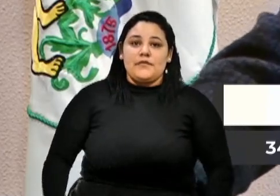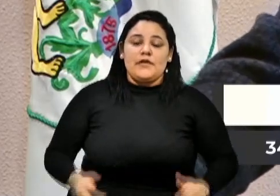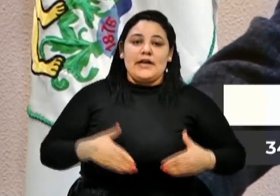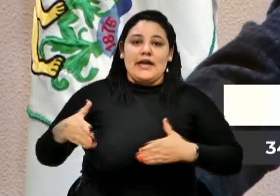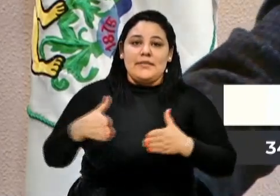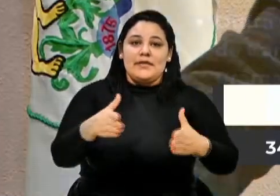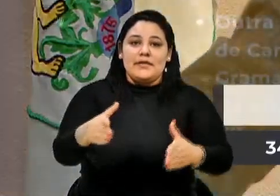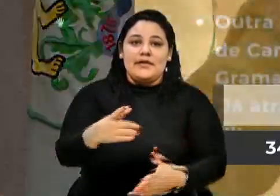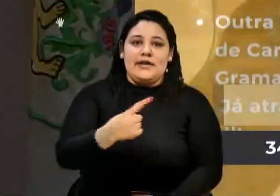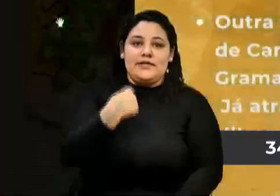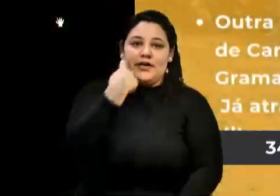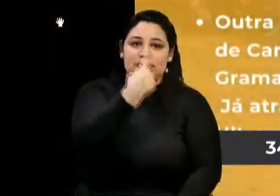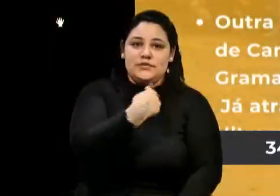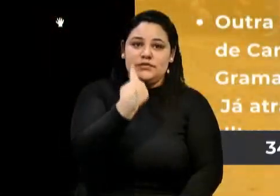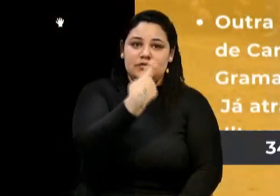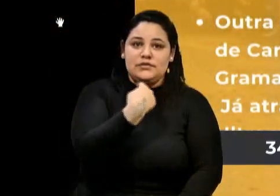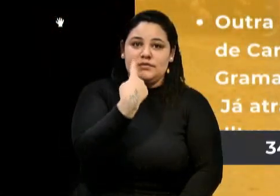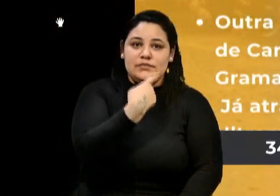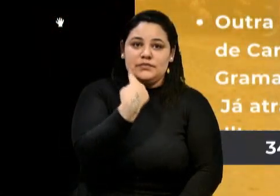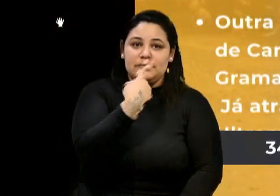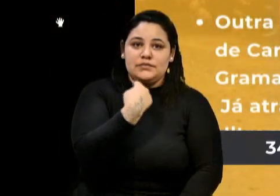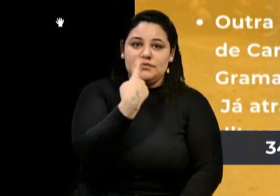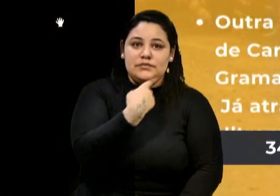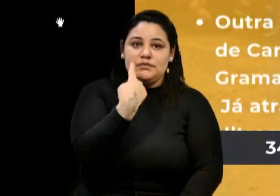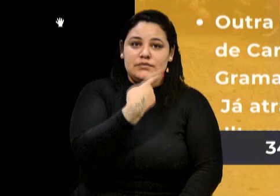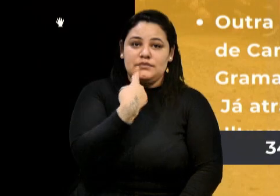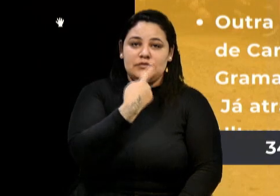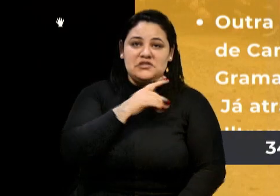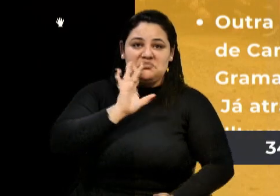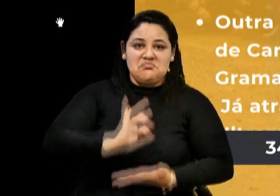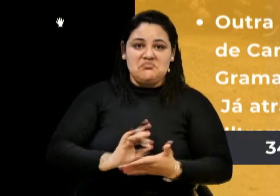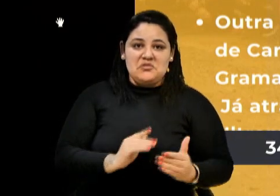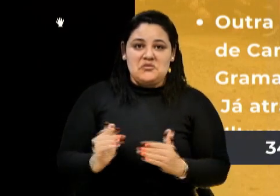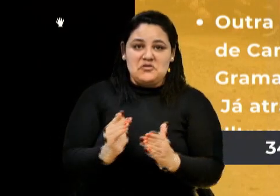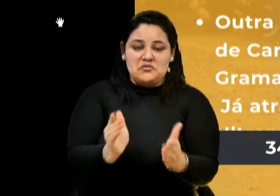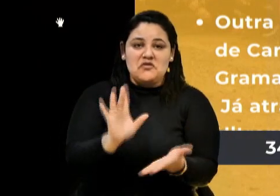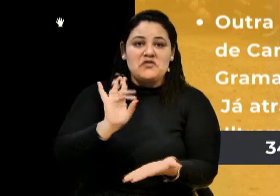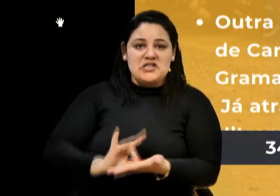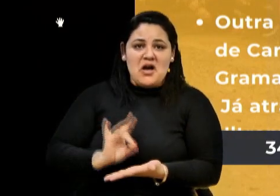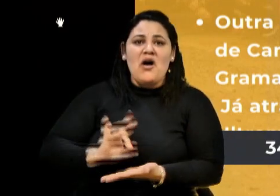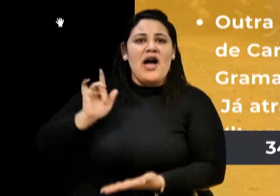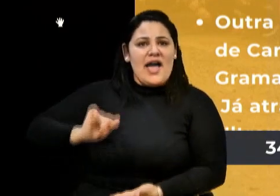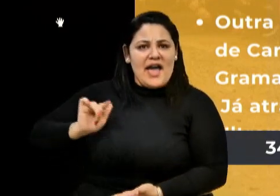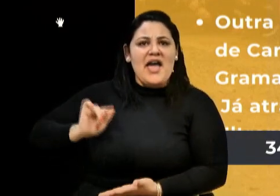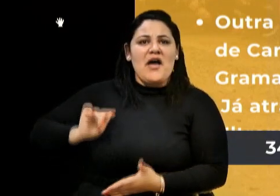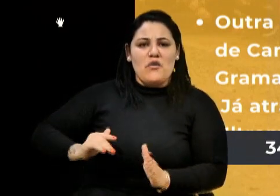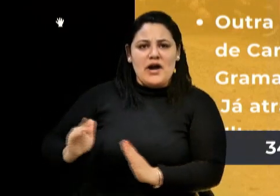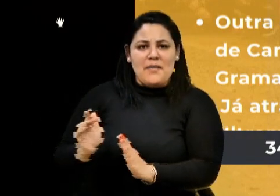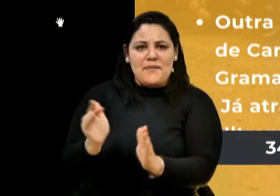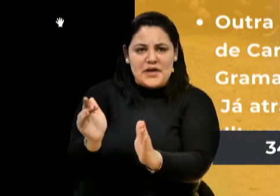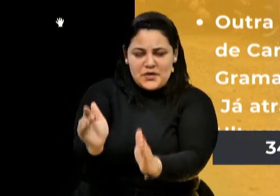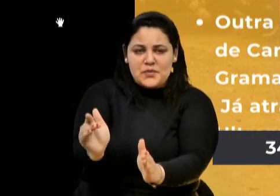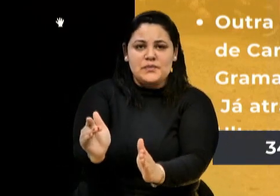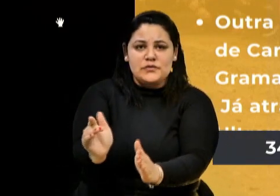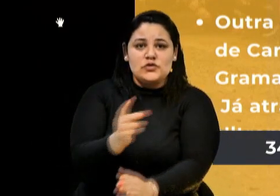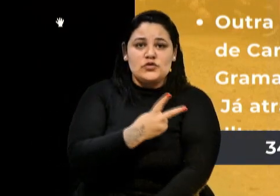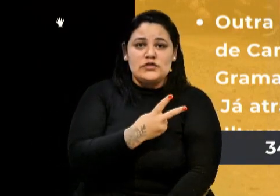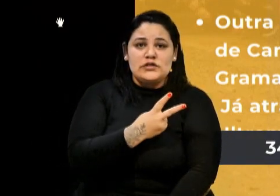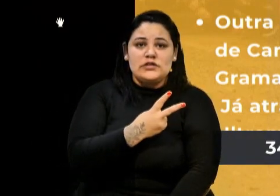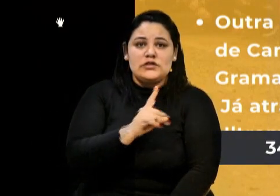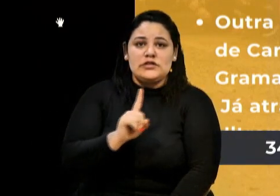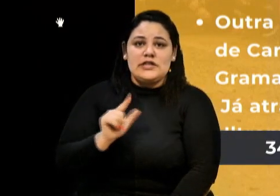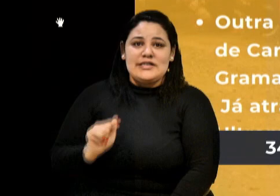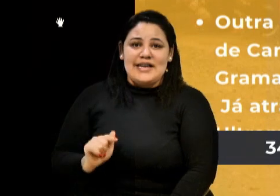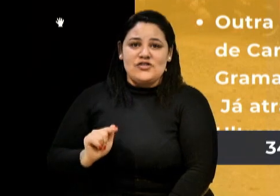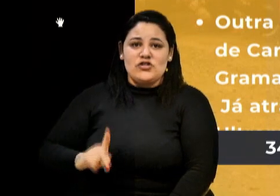Caravaggio. Esse é um roteiro consolidado, um grande roteiro, né? São 217 quilômetros,